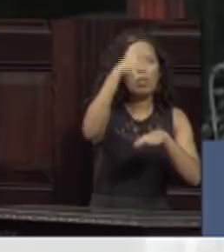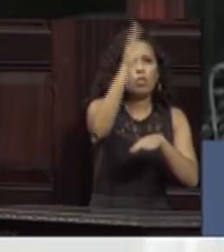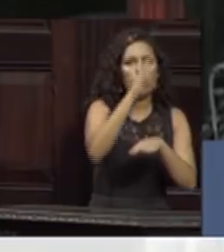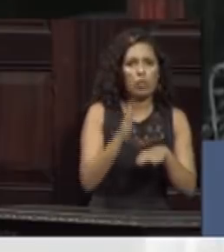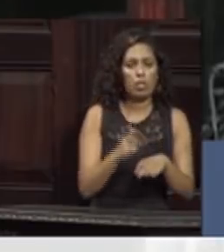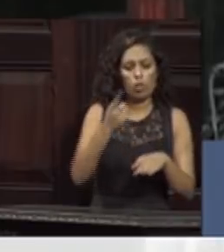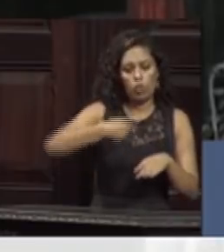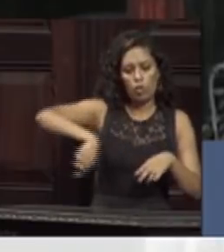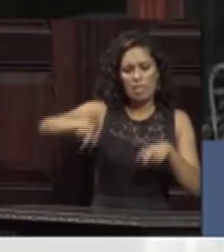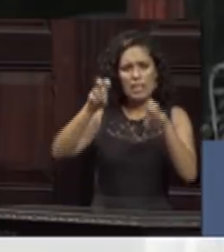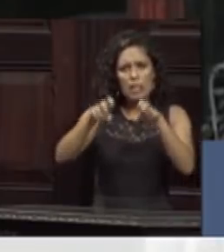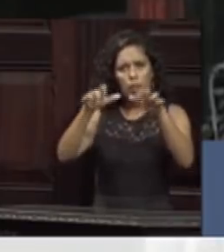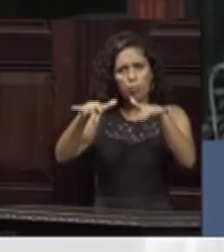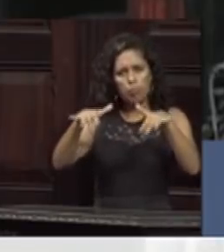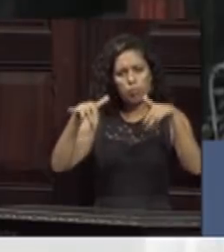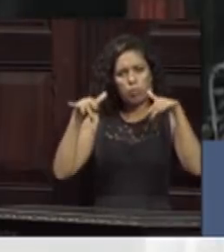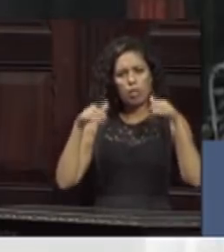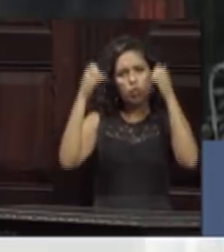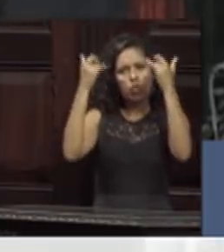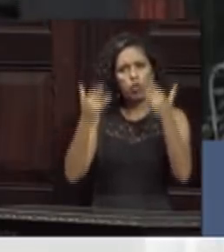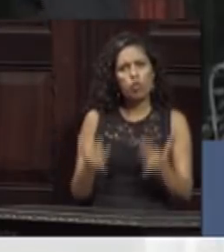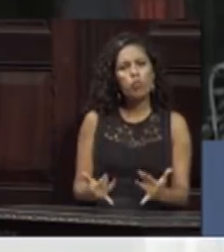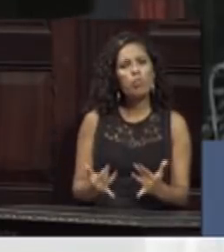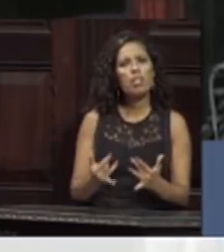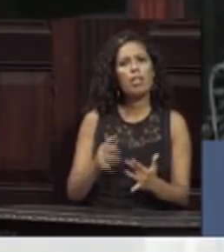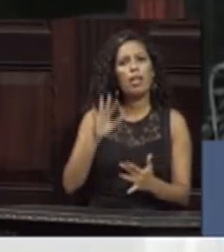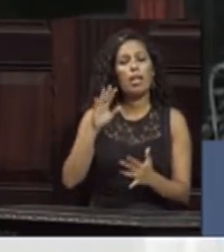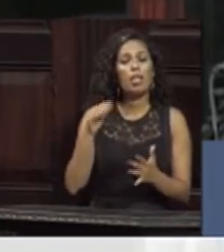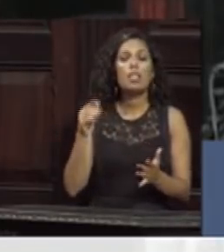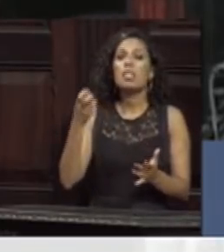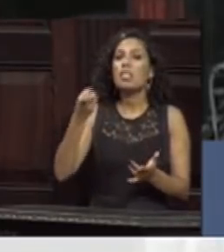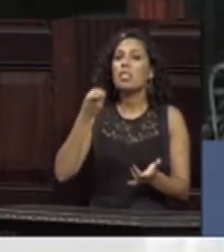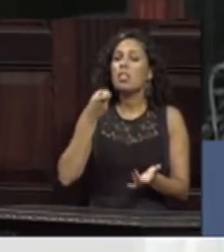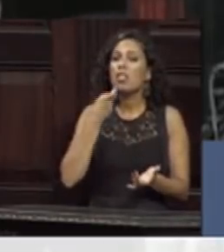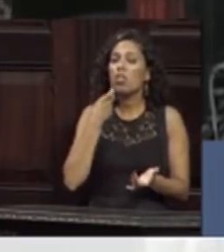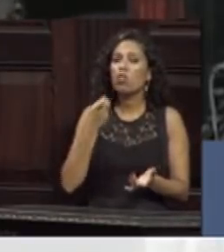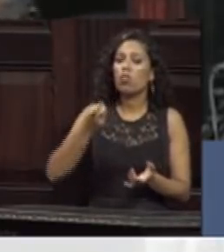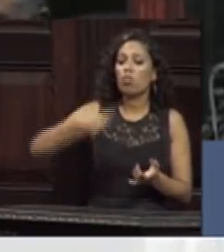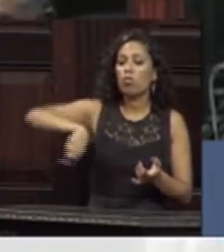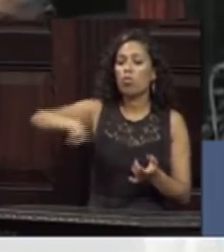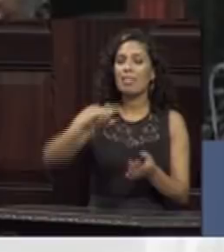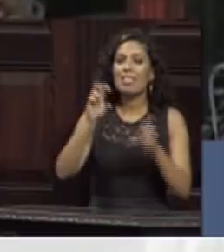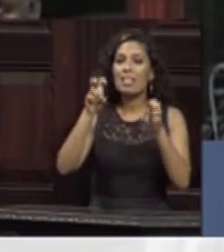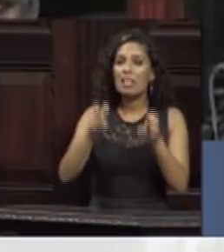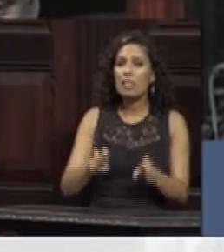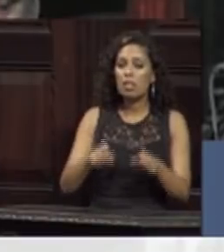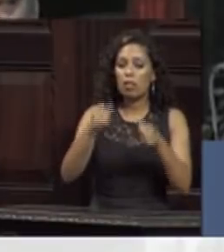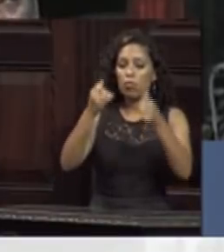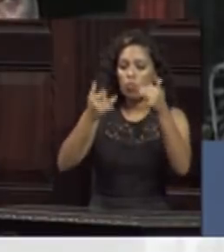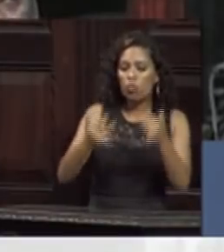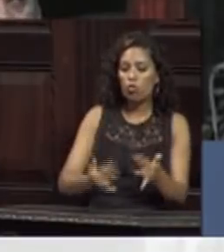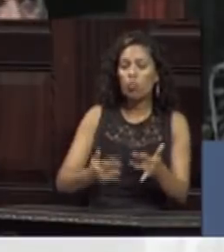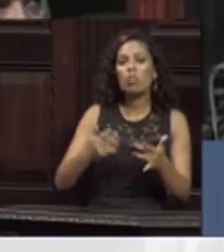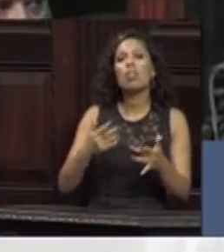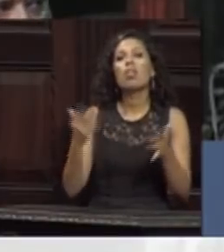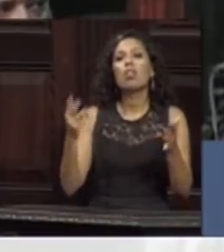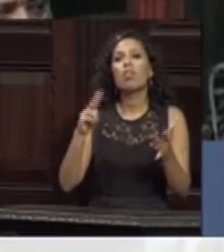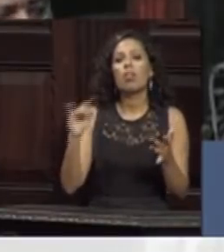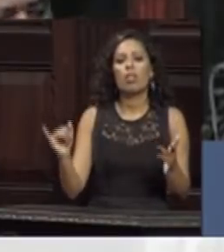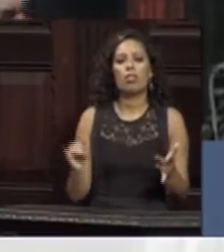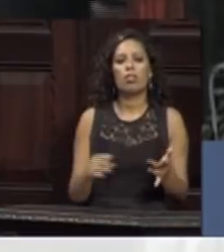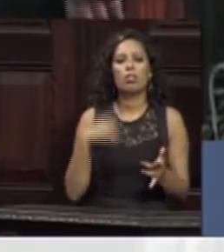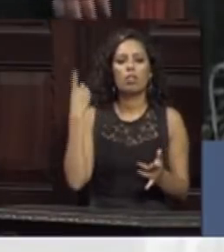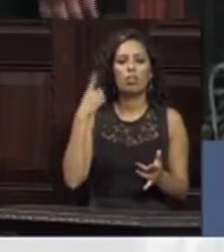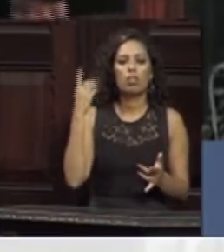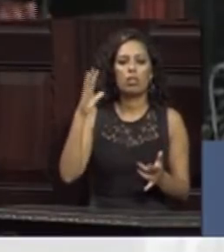próxima sexta-feira, 10 horas da manhã, vamos estar na Câmara de Rio das Ostras discutindo com os prefeitos, com os vereadores. Deputado Carlos